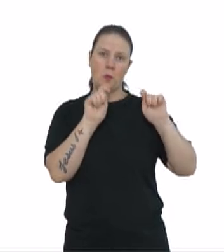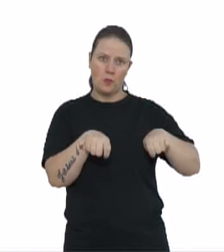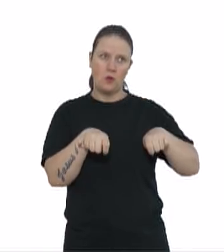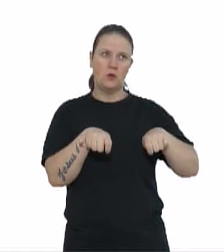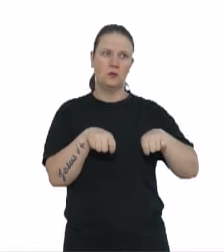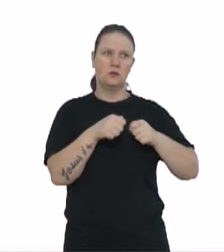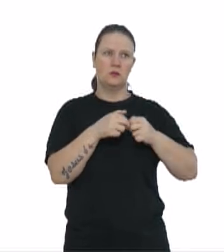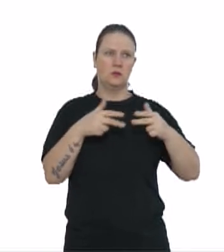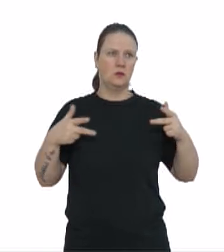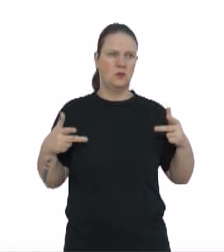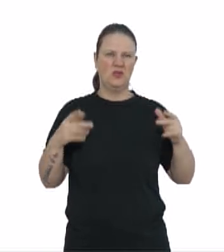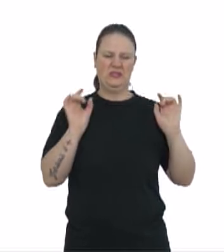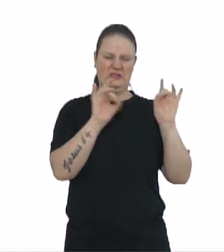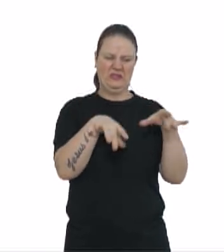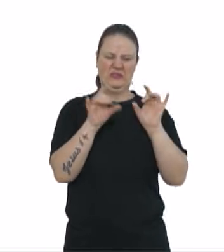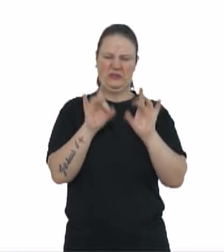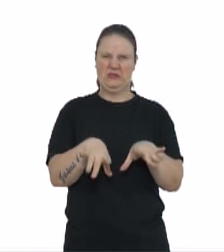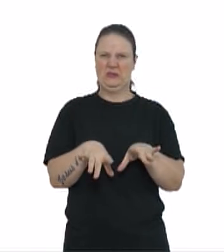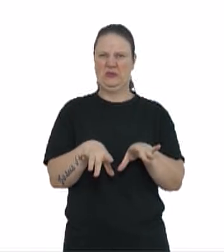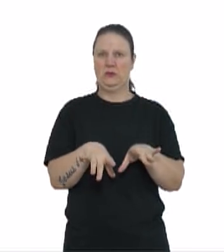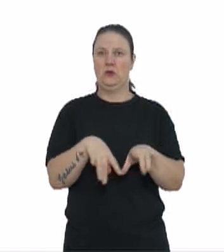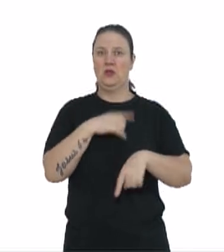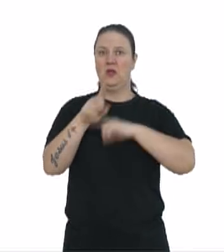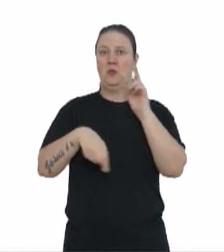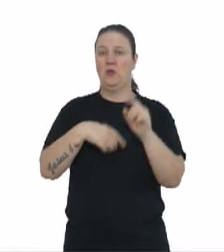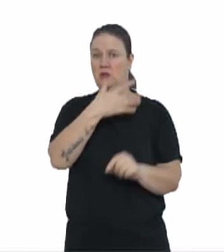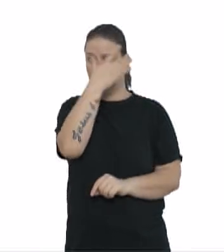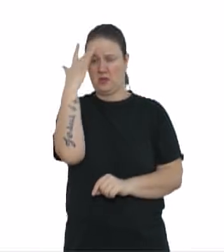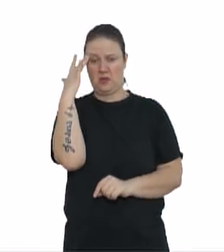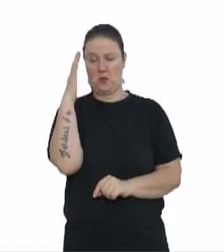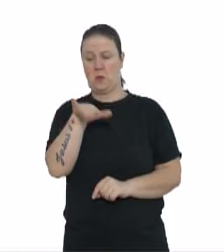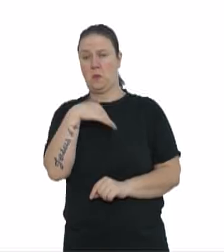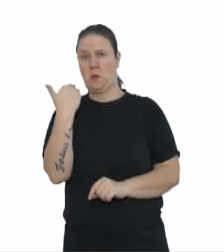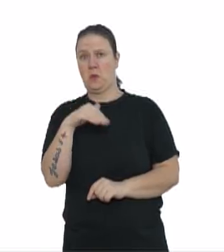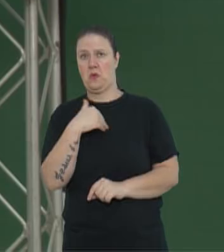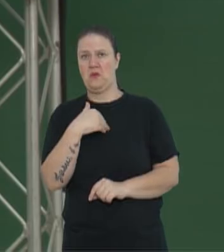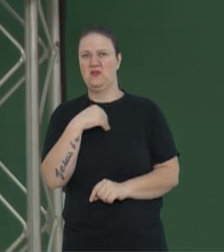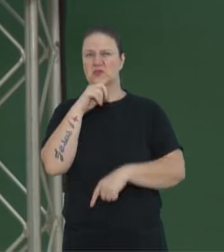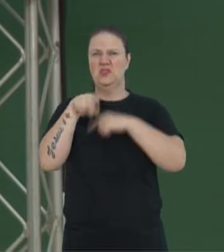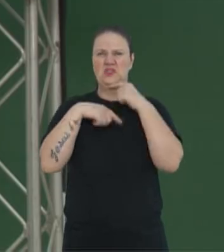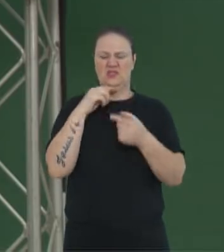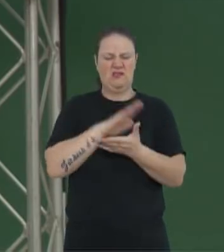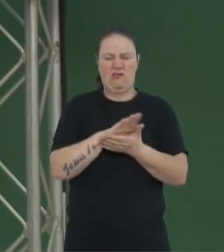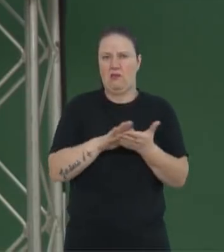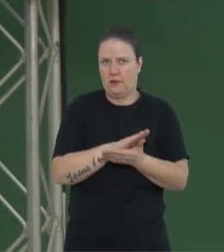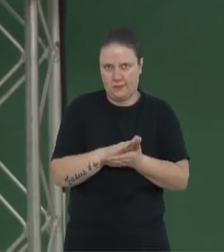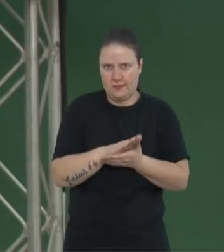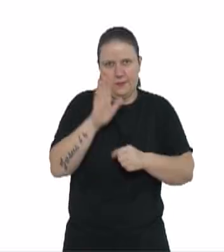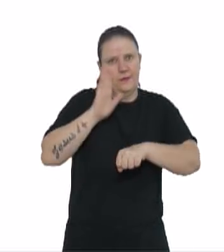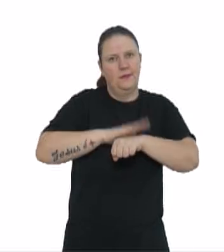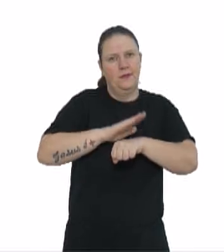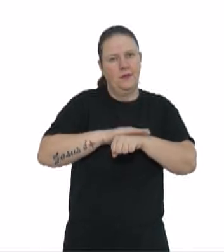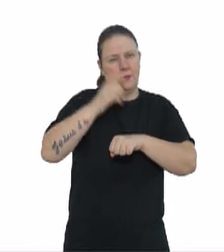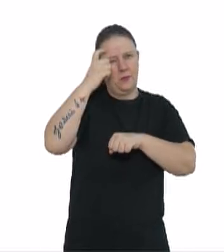inútil, visto que, depois de que o artista morreu, não é mais possível compreendê-las. Tempo para vocês refletirem.